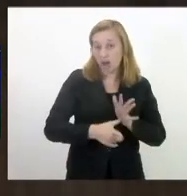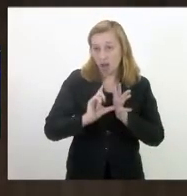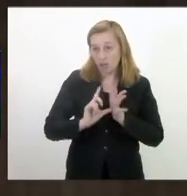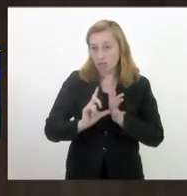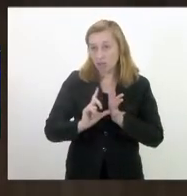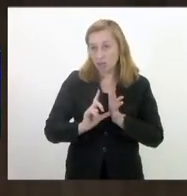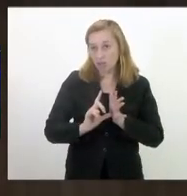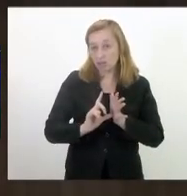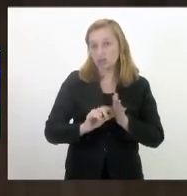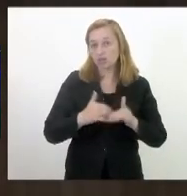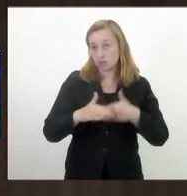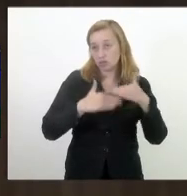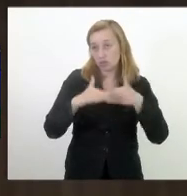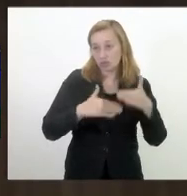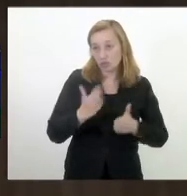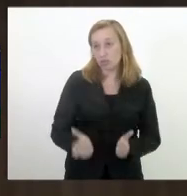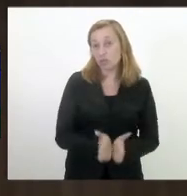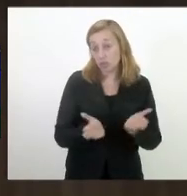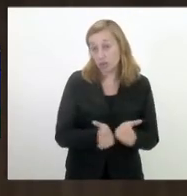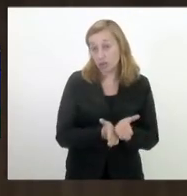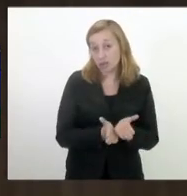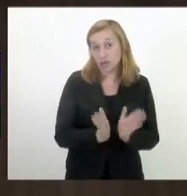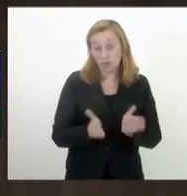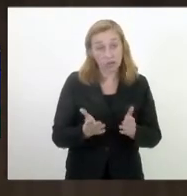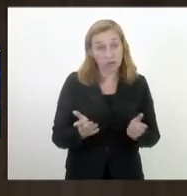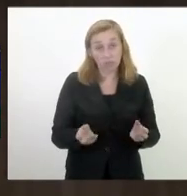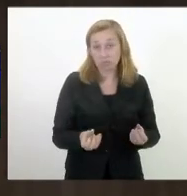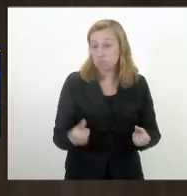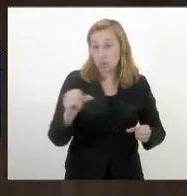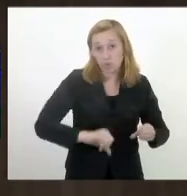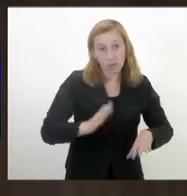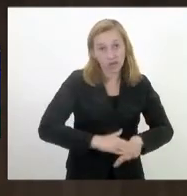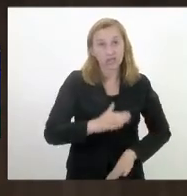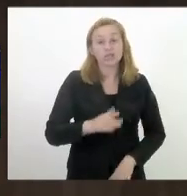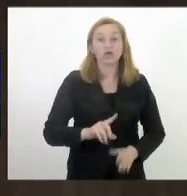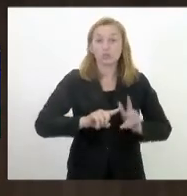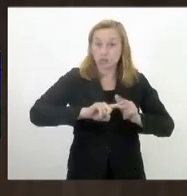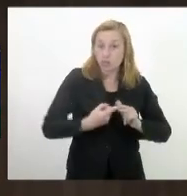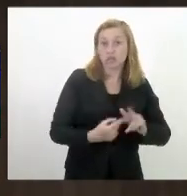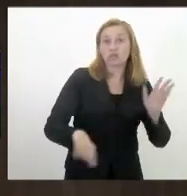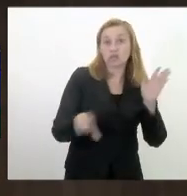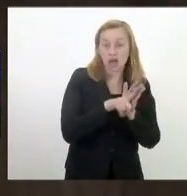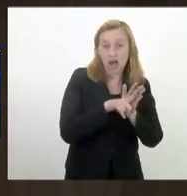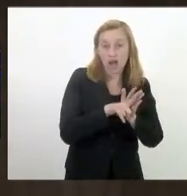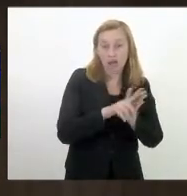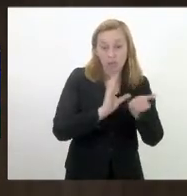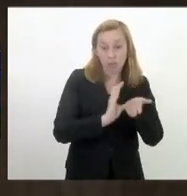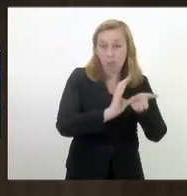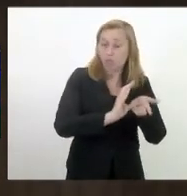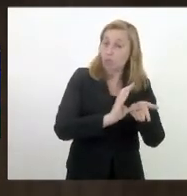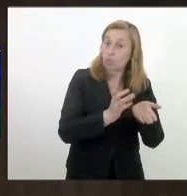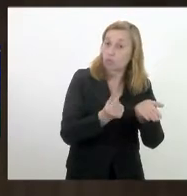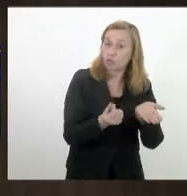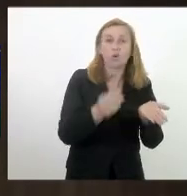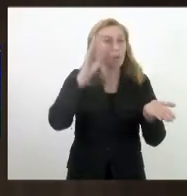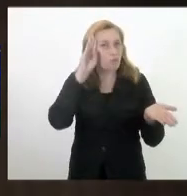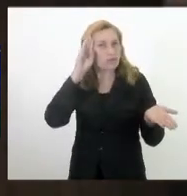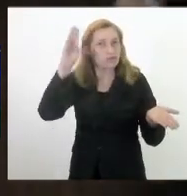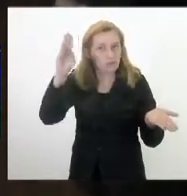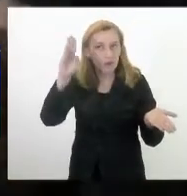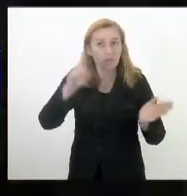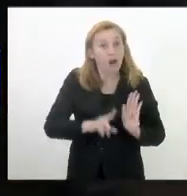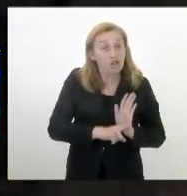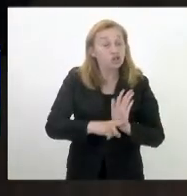E com esse projeto, Vossa Excelência propõe uma alteração na lei para garantir um recurso específico para